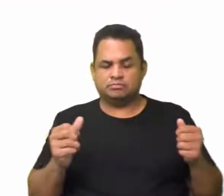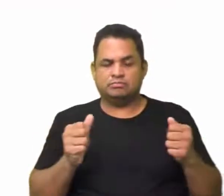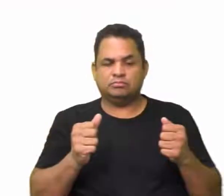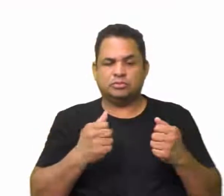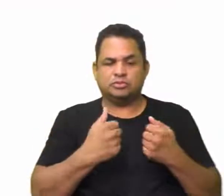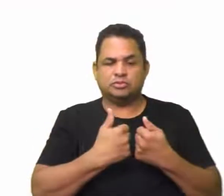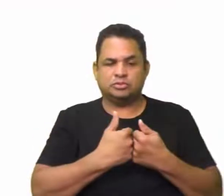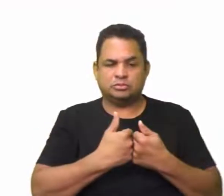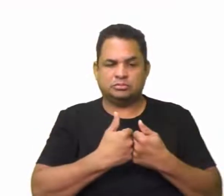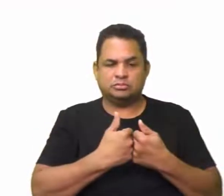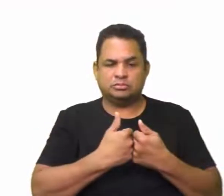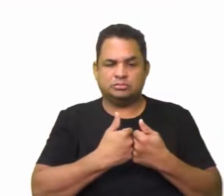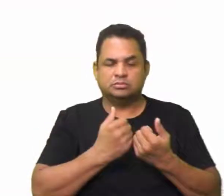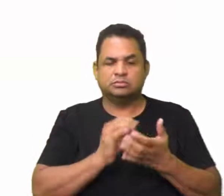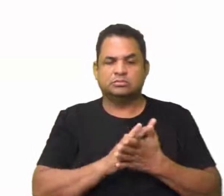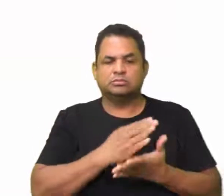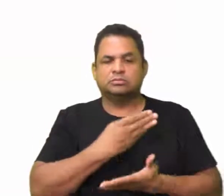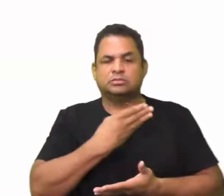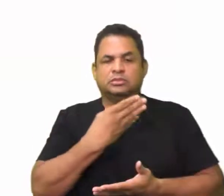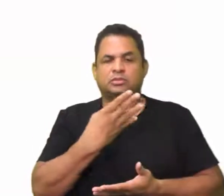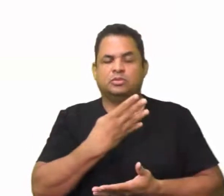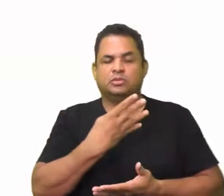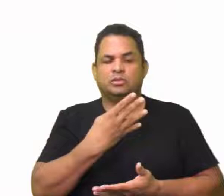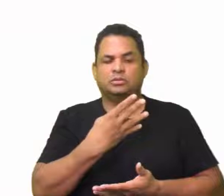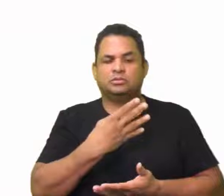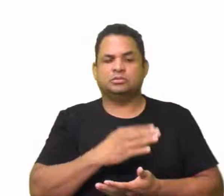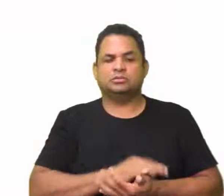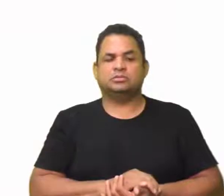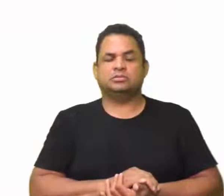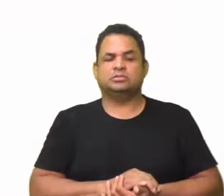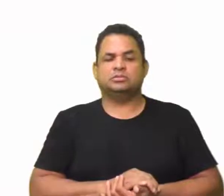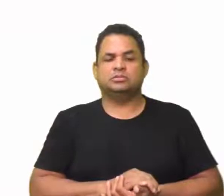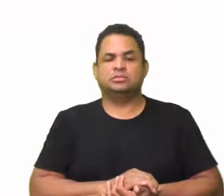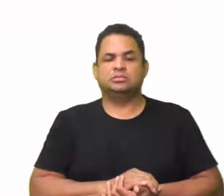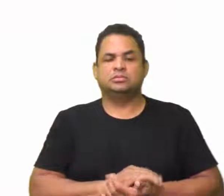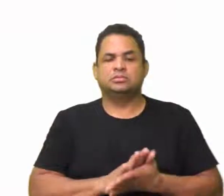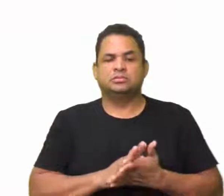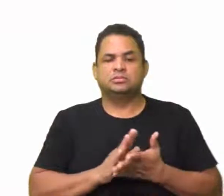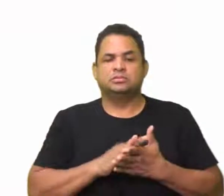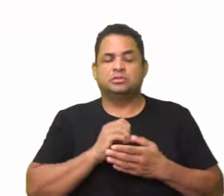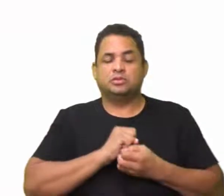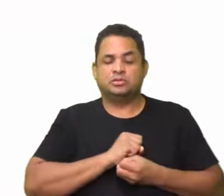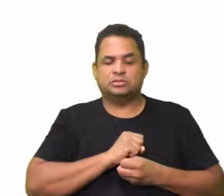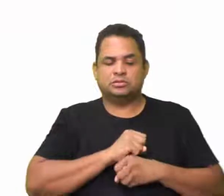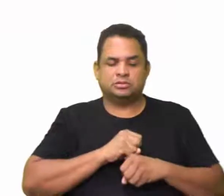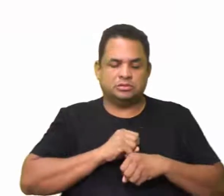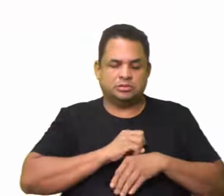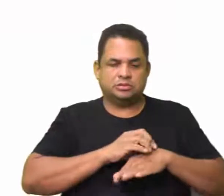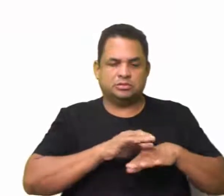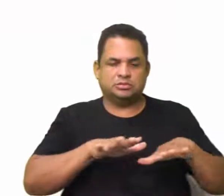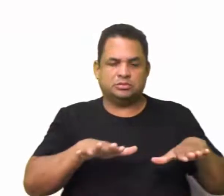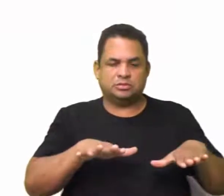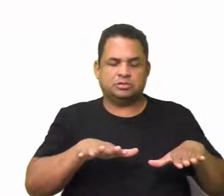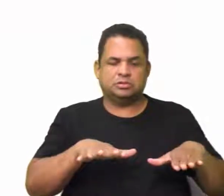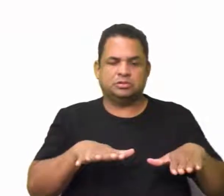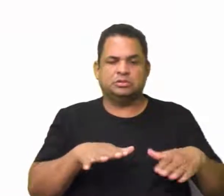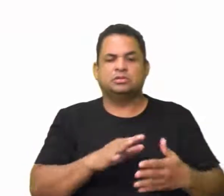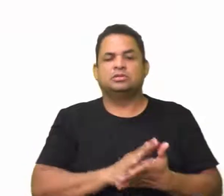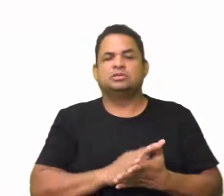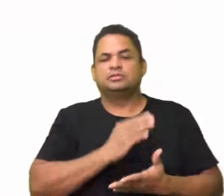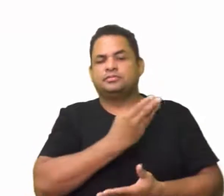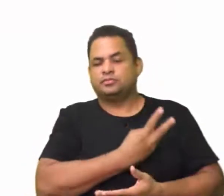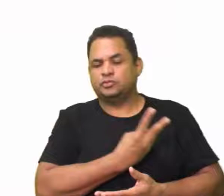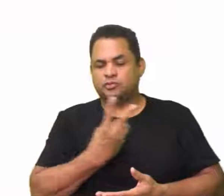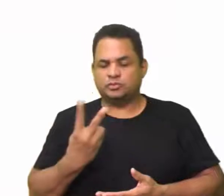aí, ó, essas 4 cargas, elas vão ter que se distribuir, certo? Quando elas se distribuem, fica 2